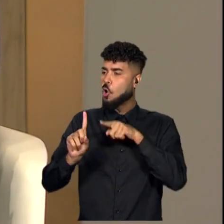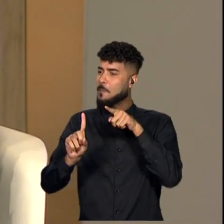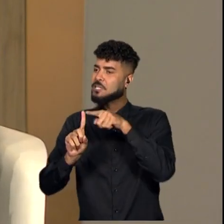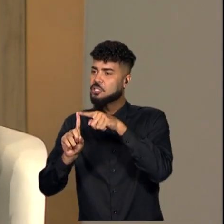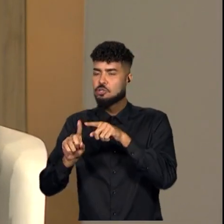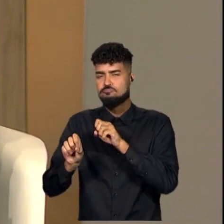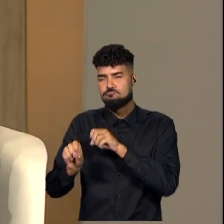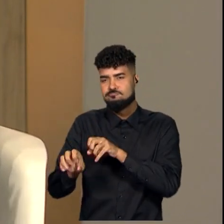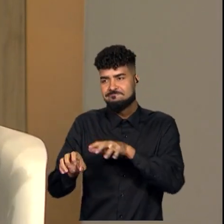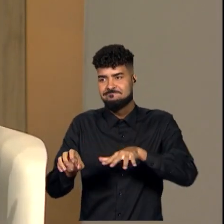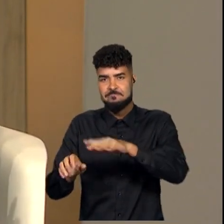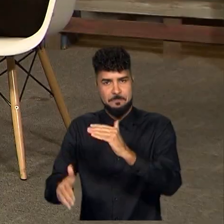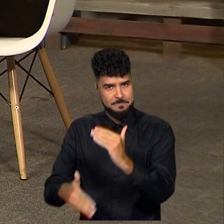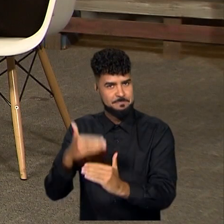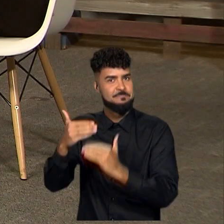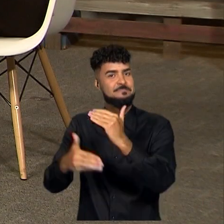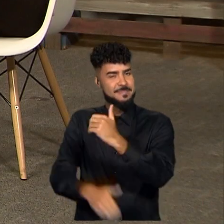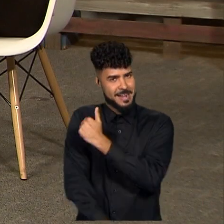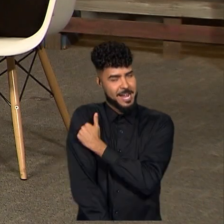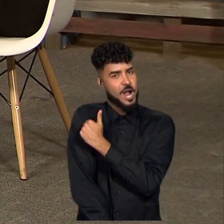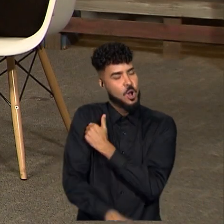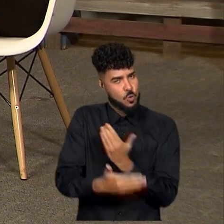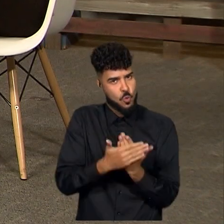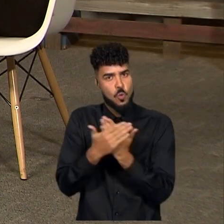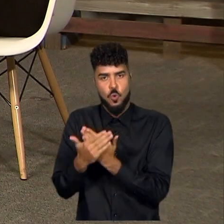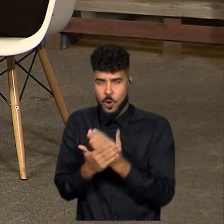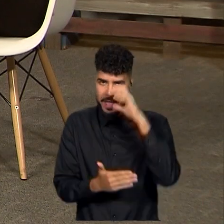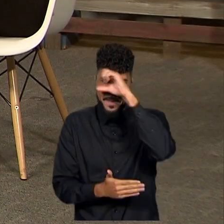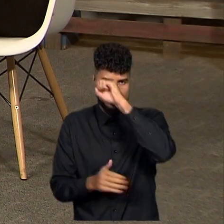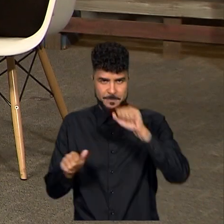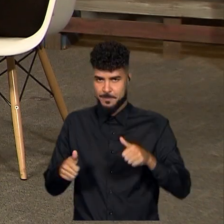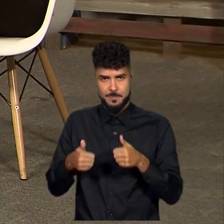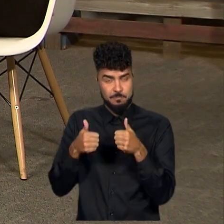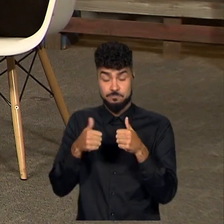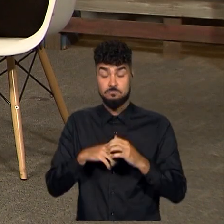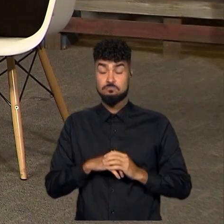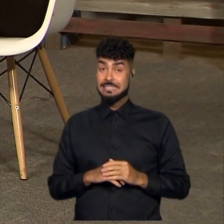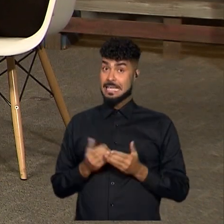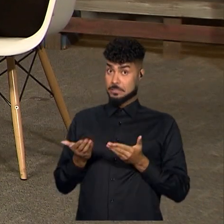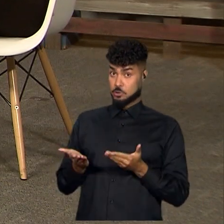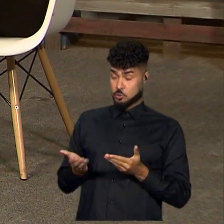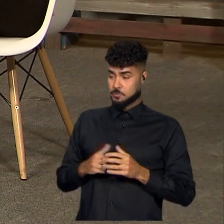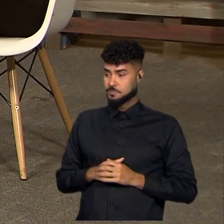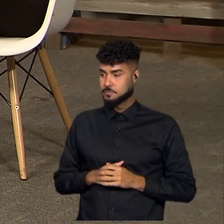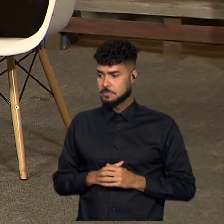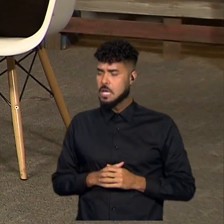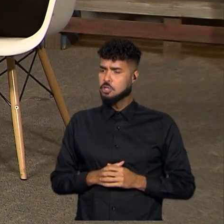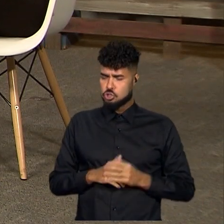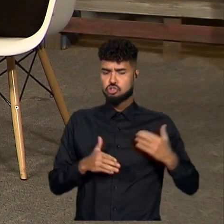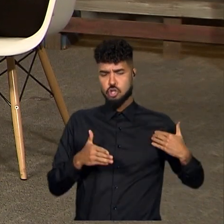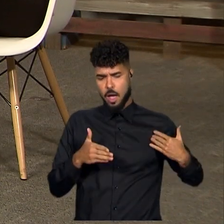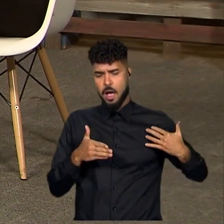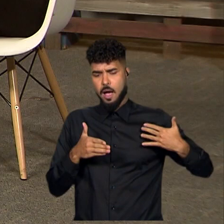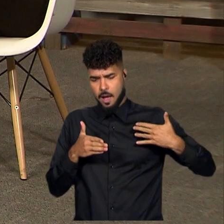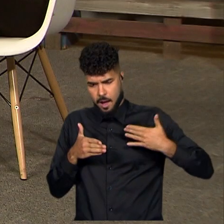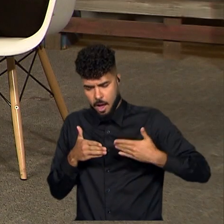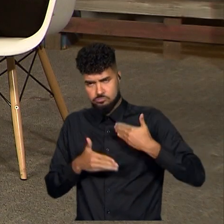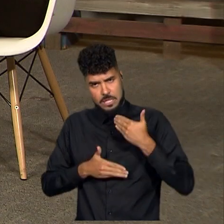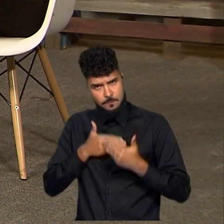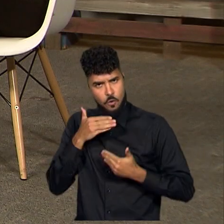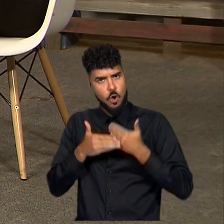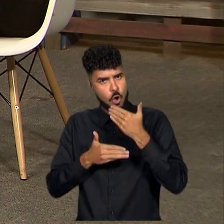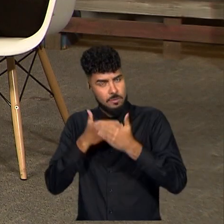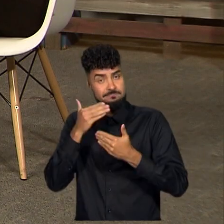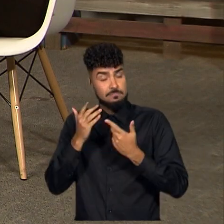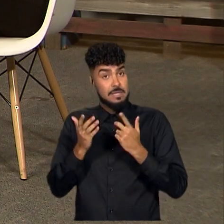ponta, que é de fato levar os nossos estudantes a um melhor aprendizado. Nesse sentido, a gente tem desenvolvido ao longo dos últimos anos um